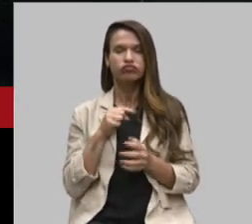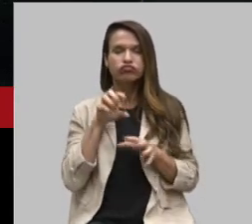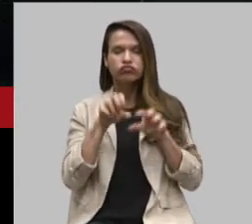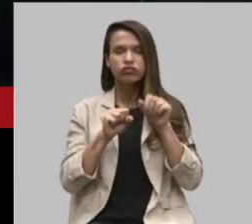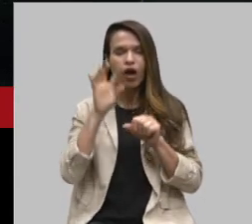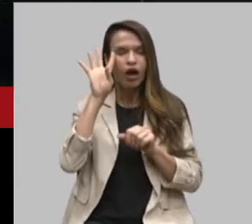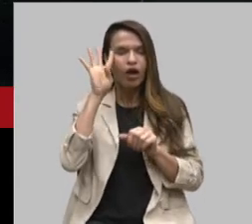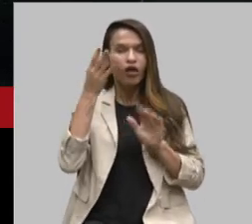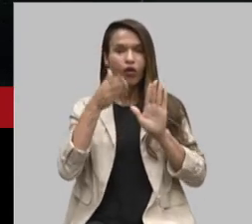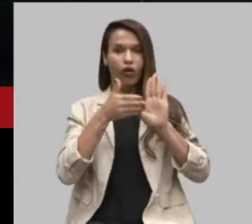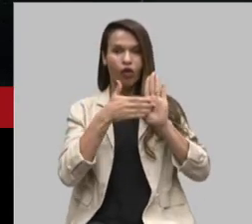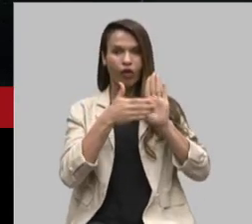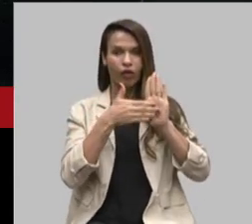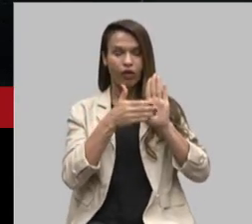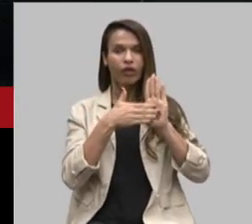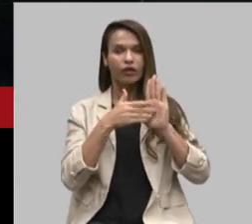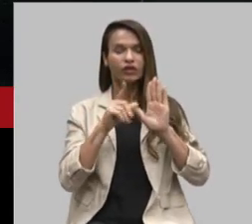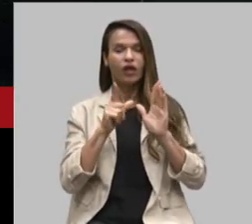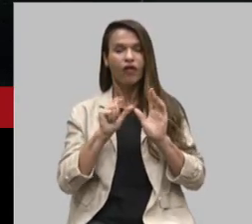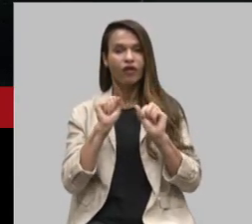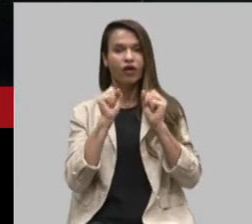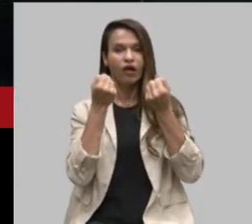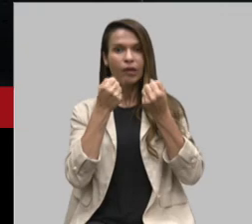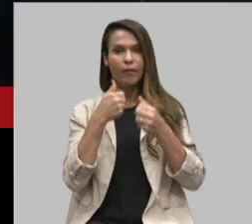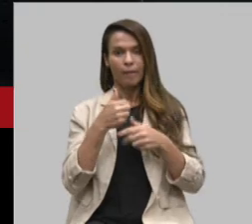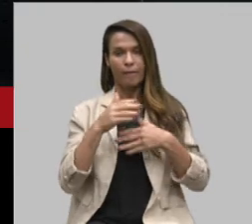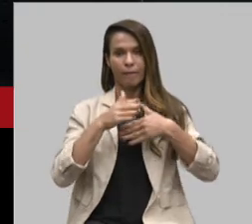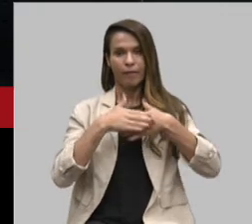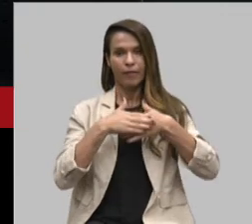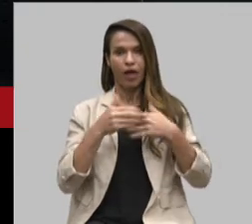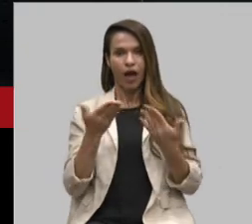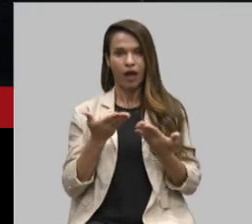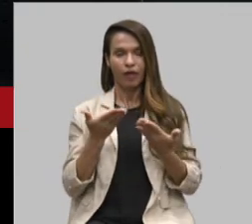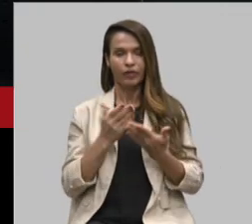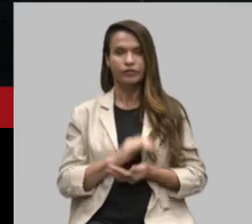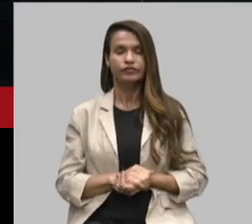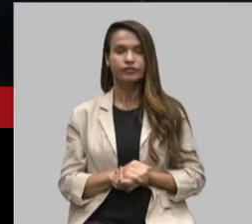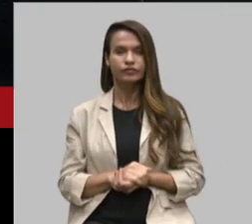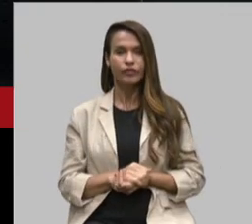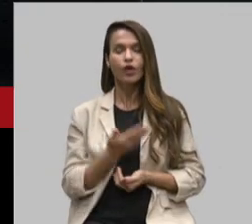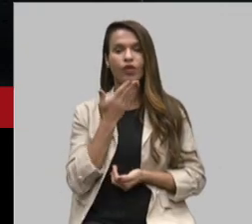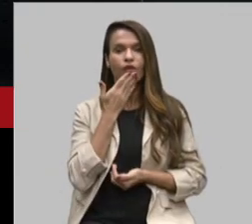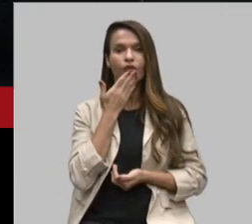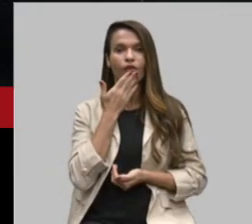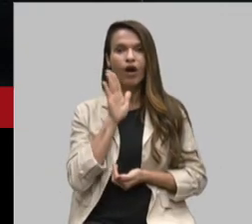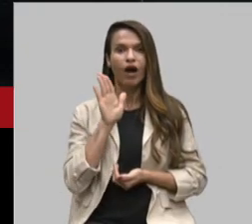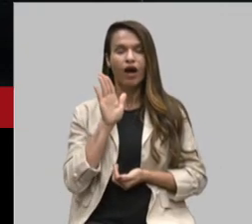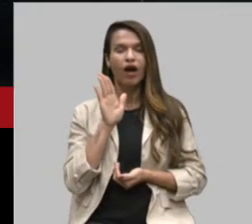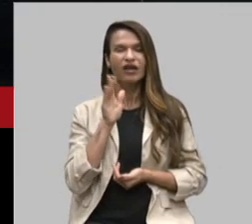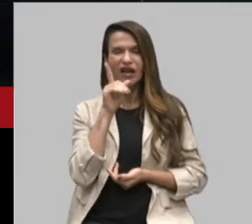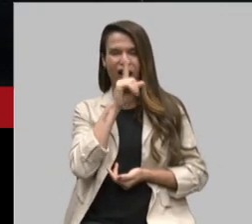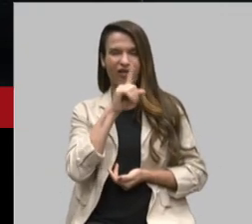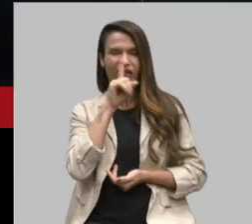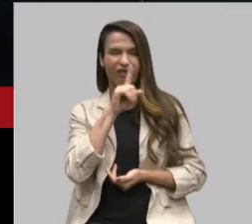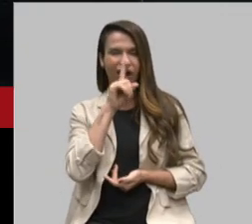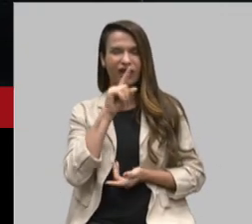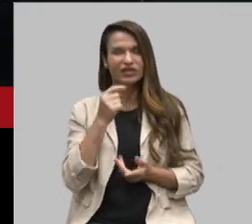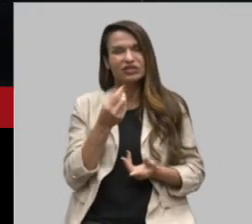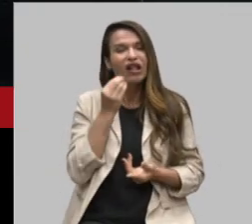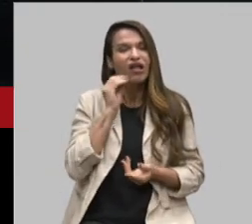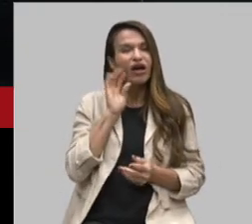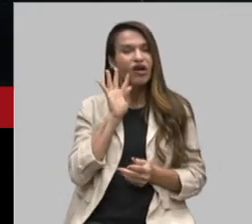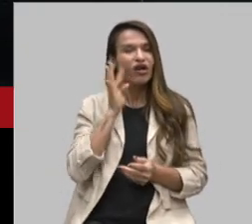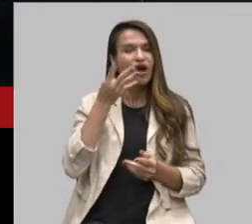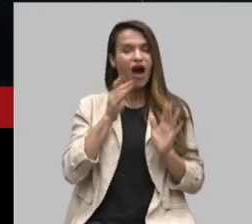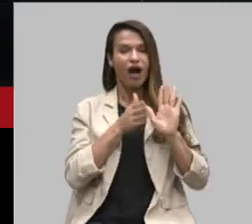proposta que tá sendo defendida por mim nesse momento quais são essas falhas que a gente tá buscando resolver a proposta